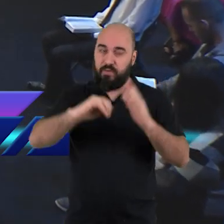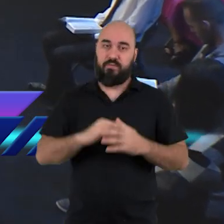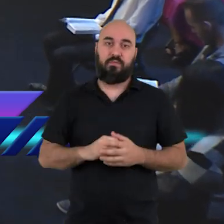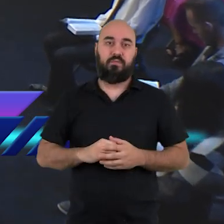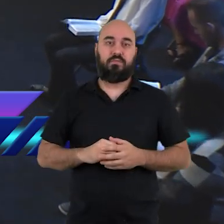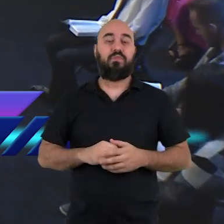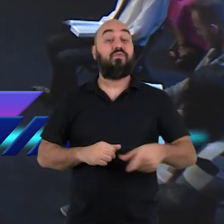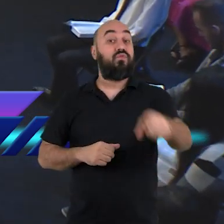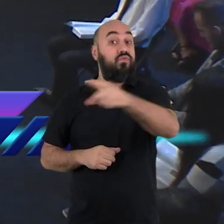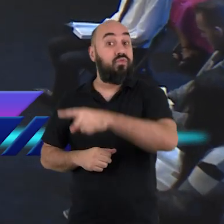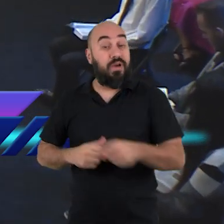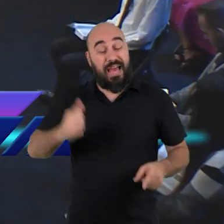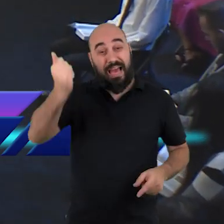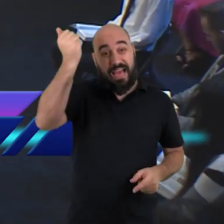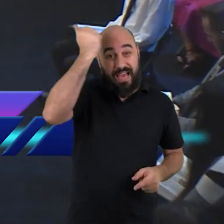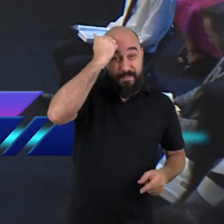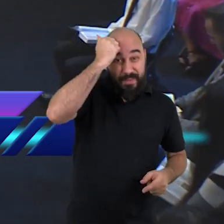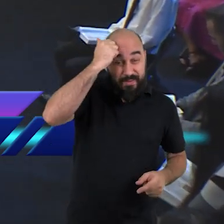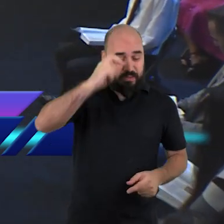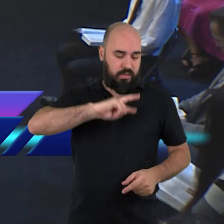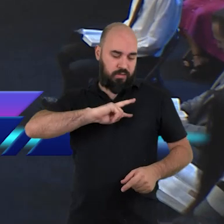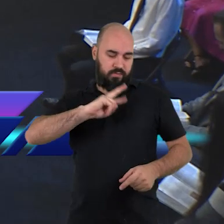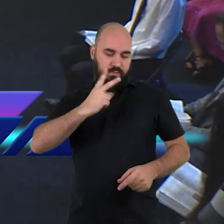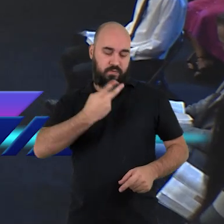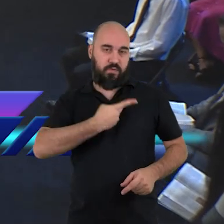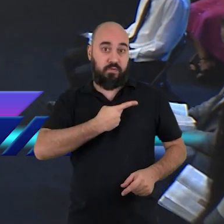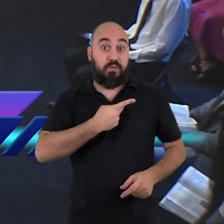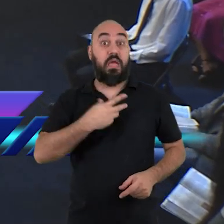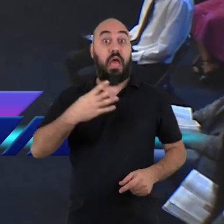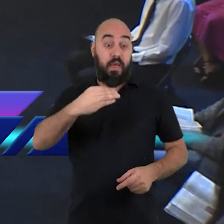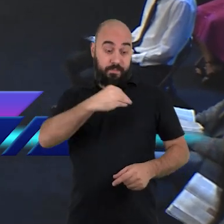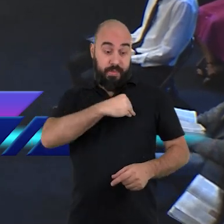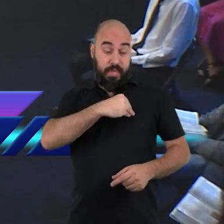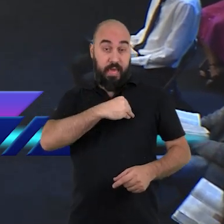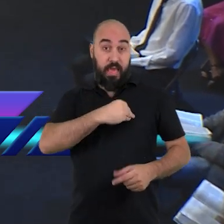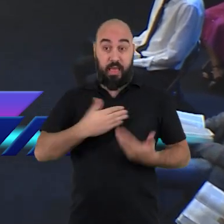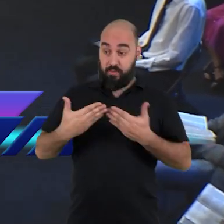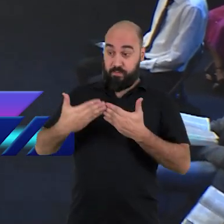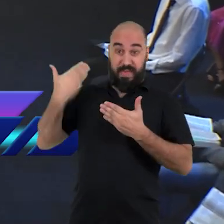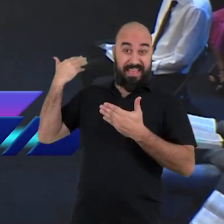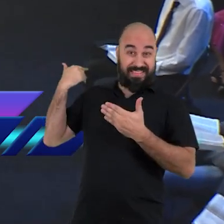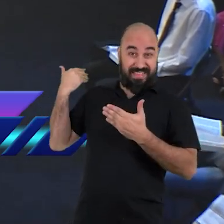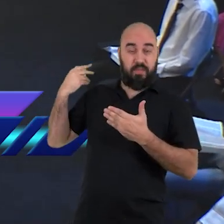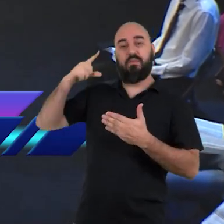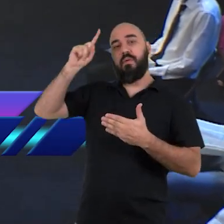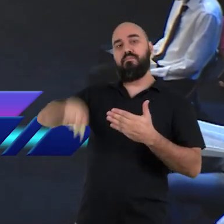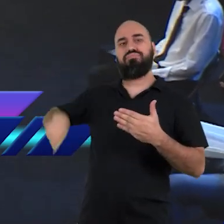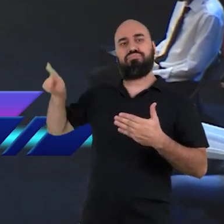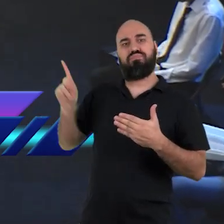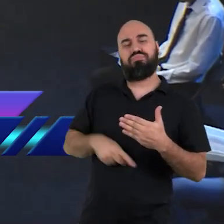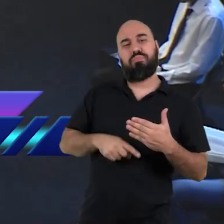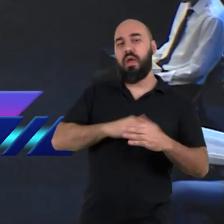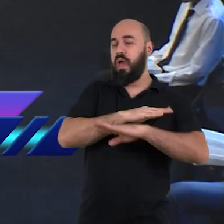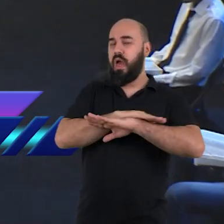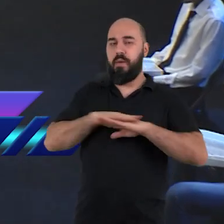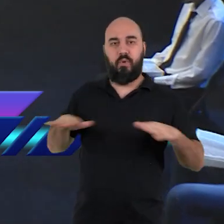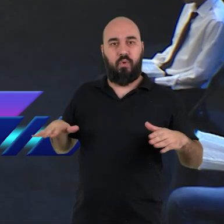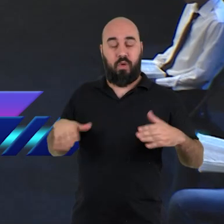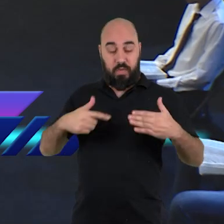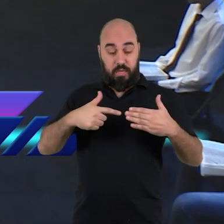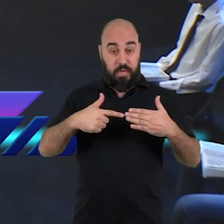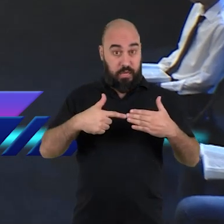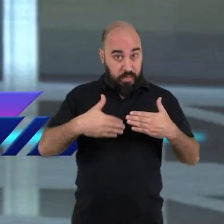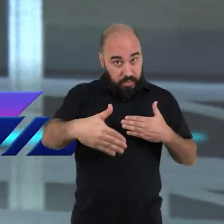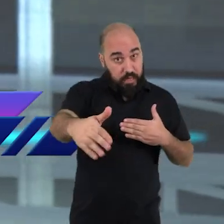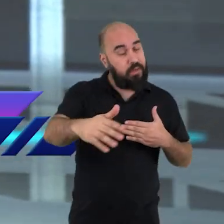pois, e convertei-vos, para serem cancelados os vossos pecados. Olha só, há duas palavras